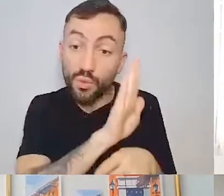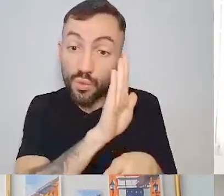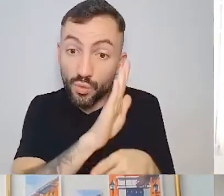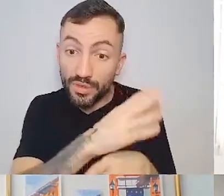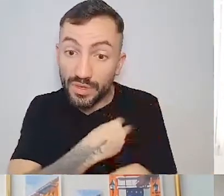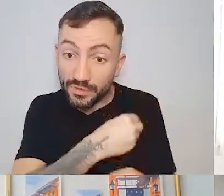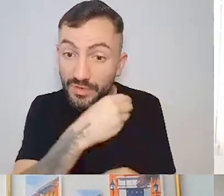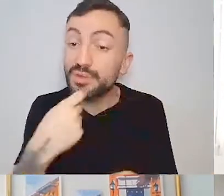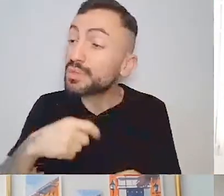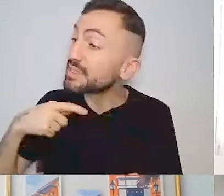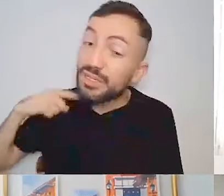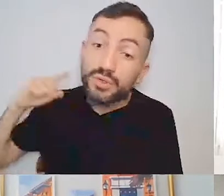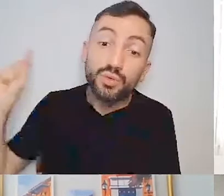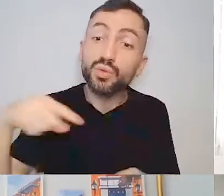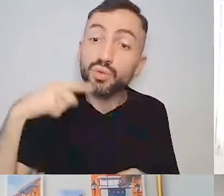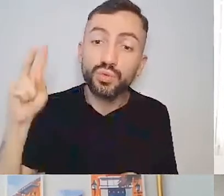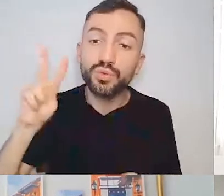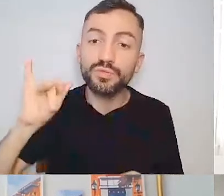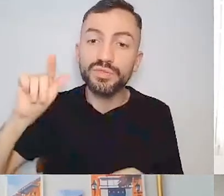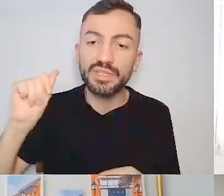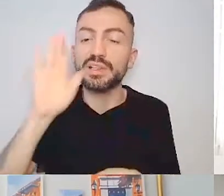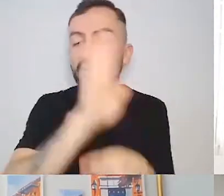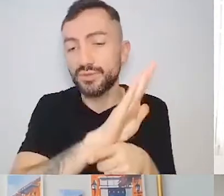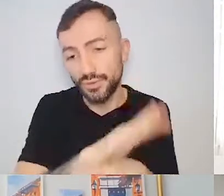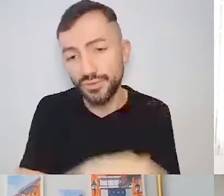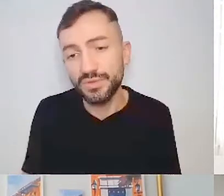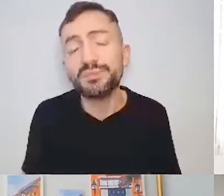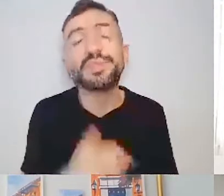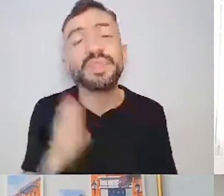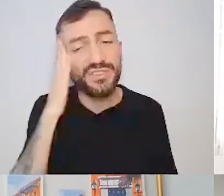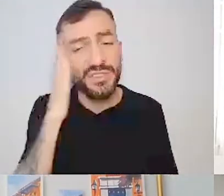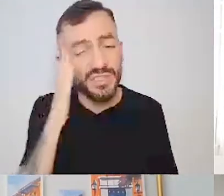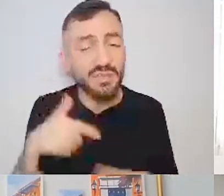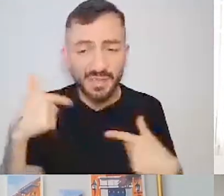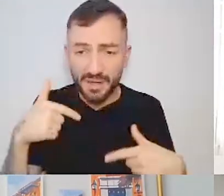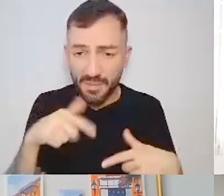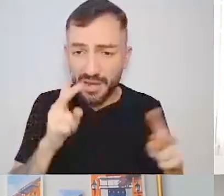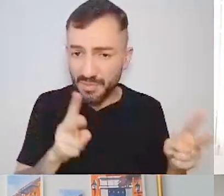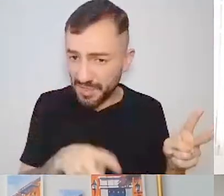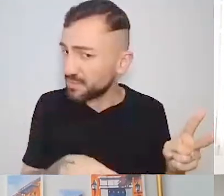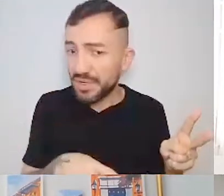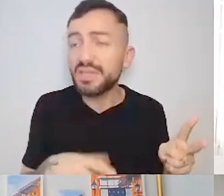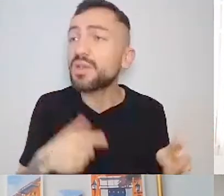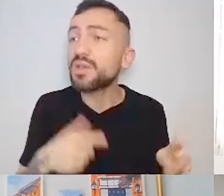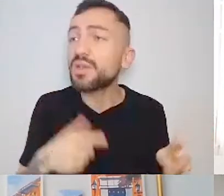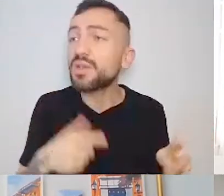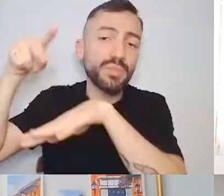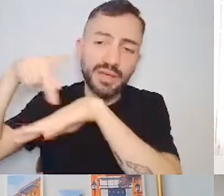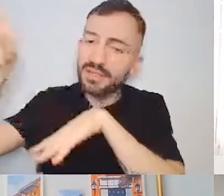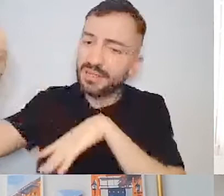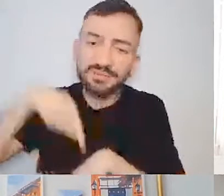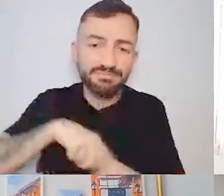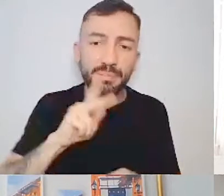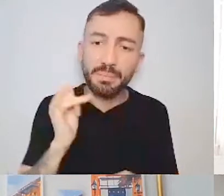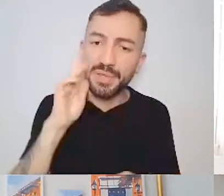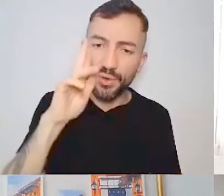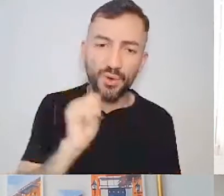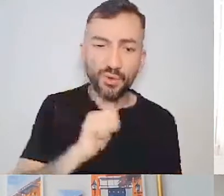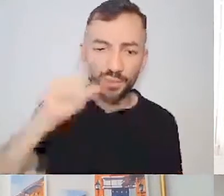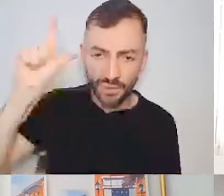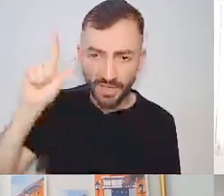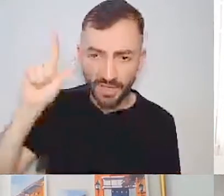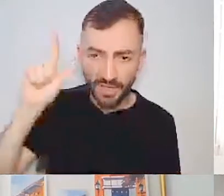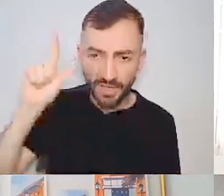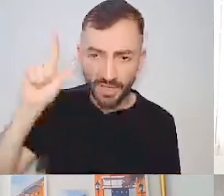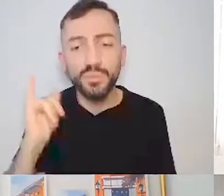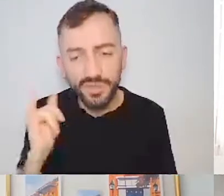instituição do poder familiar não é tão excepcional quanto deveria ser em nosso país. Então, precisamos pensar também nos cuidados necessários ao darmos uma